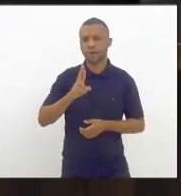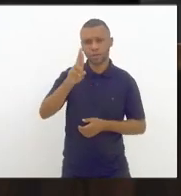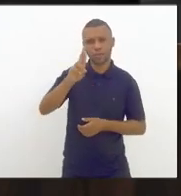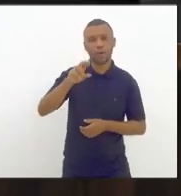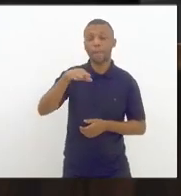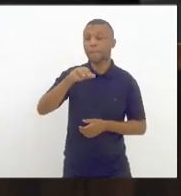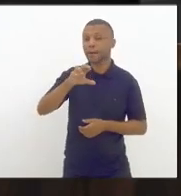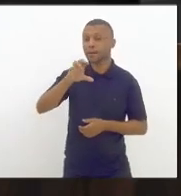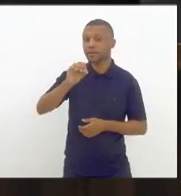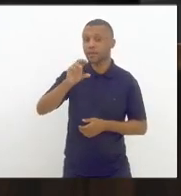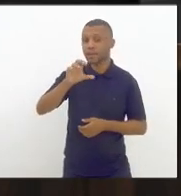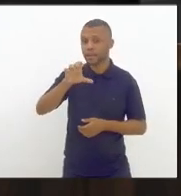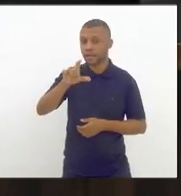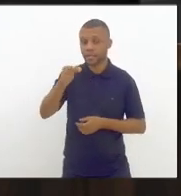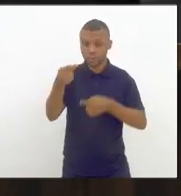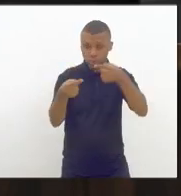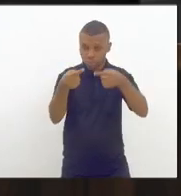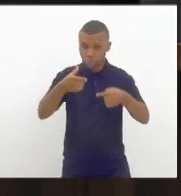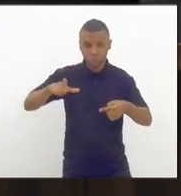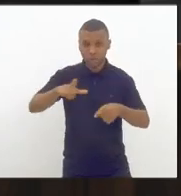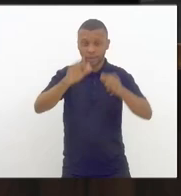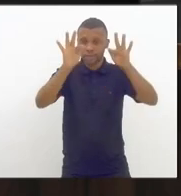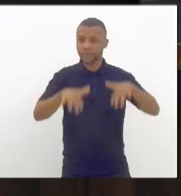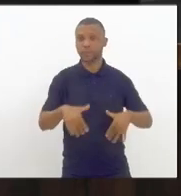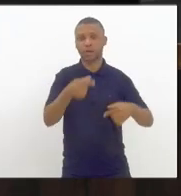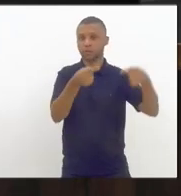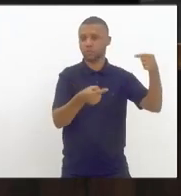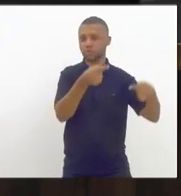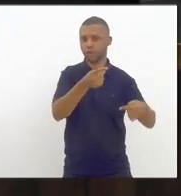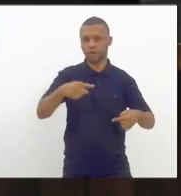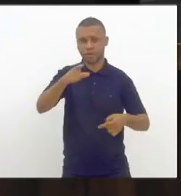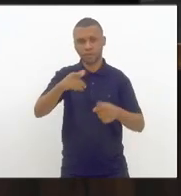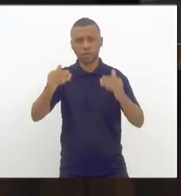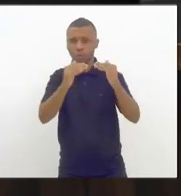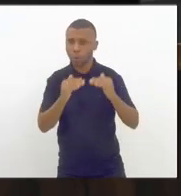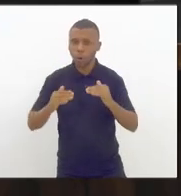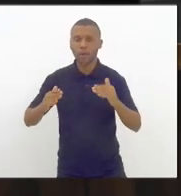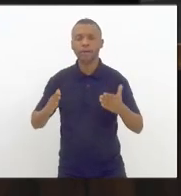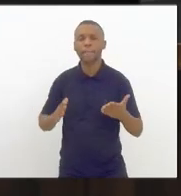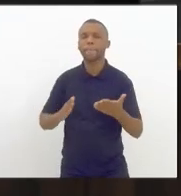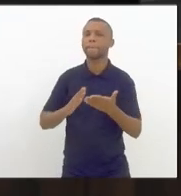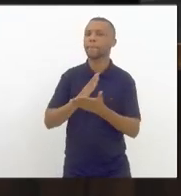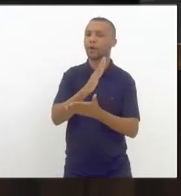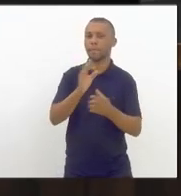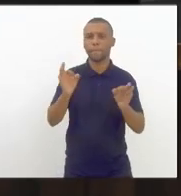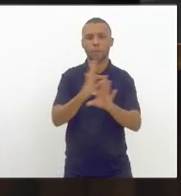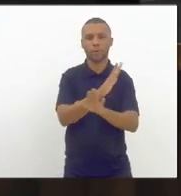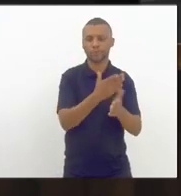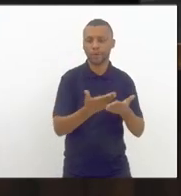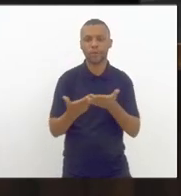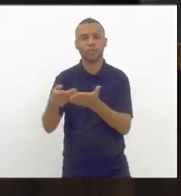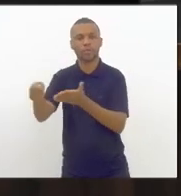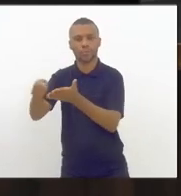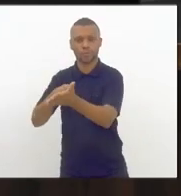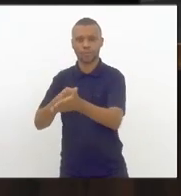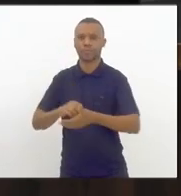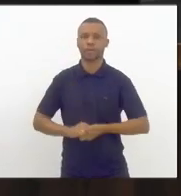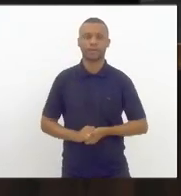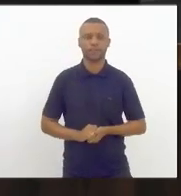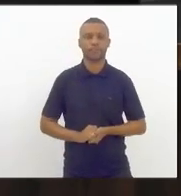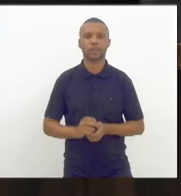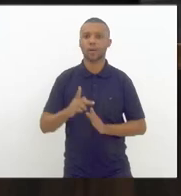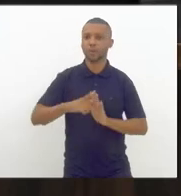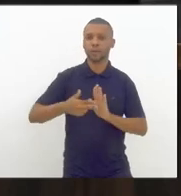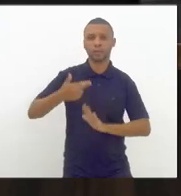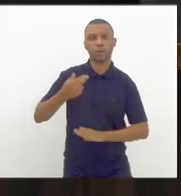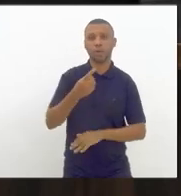não havendo quem queira discutir, encerrada a discussão, em votação, senhores que aprovam, permaneçam como estão, aprovado, vai à promulgação. Projeto de